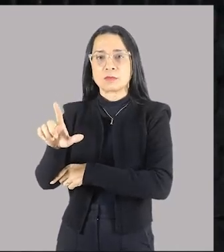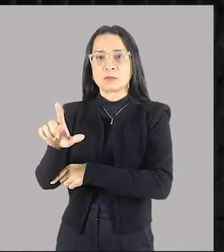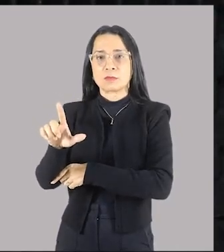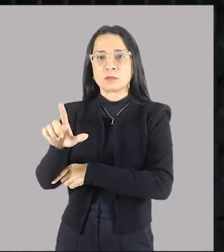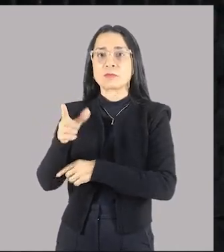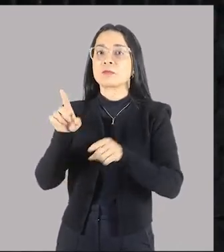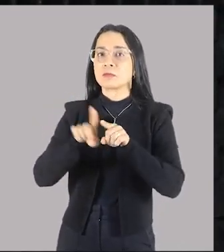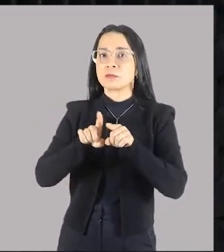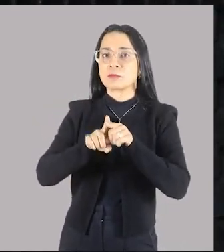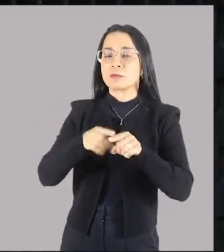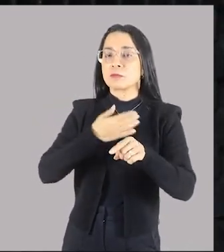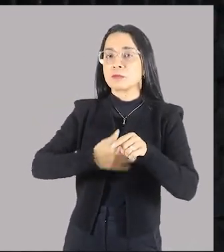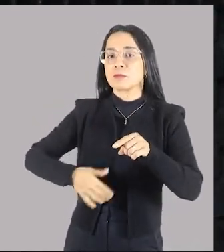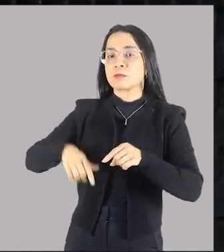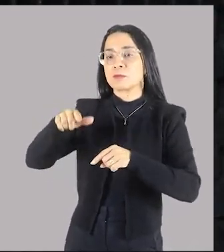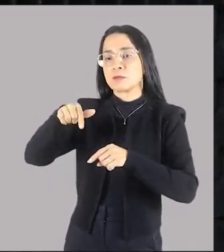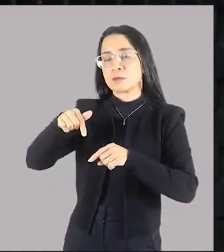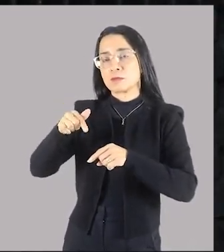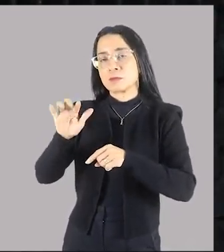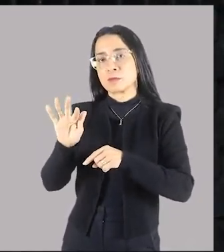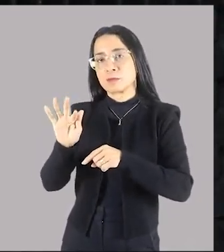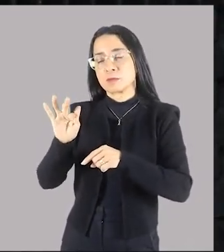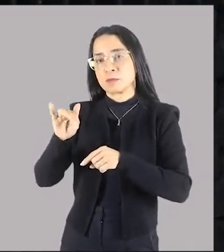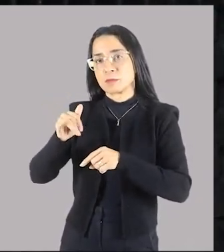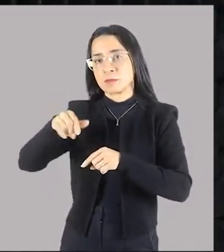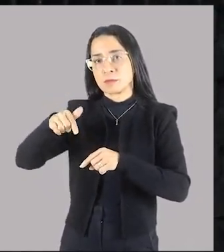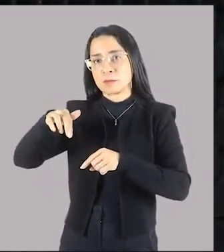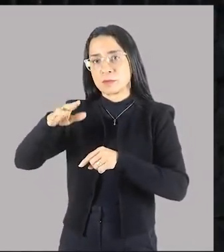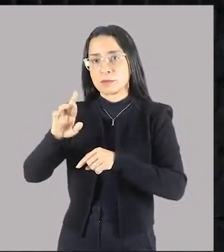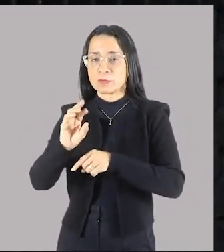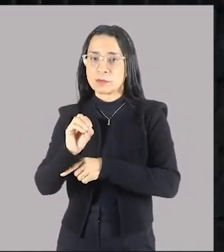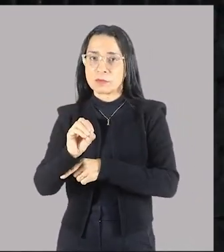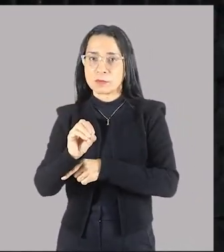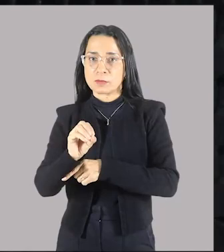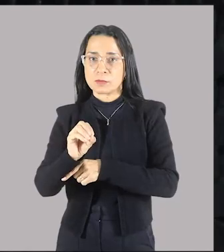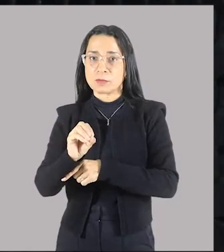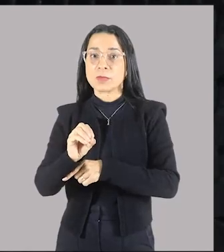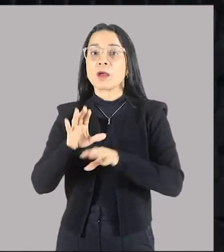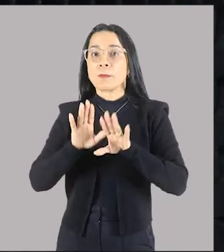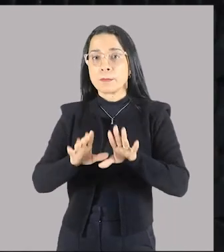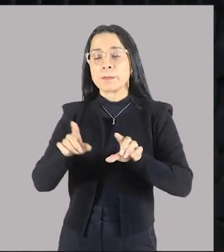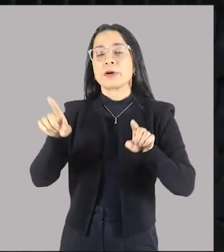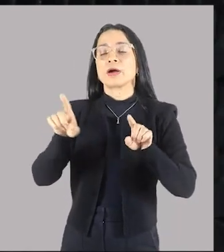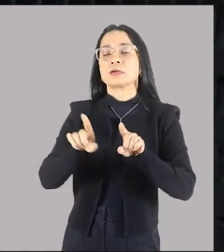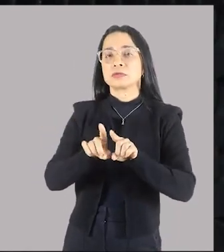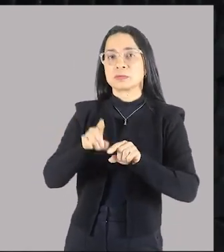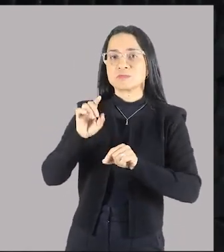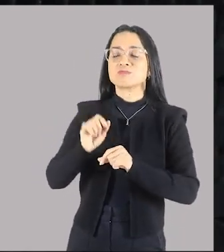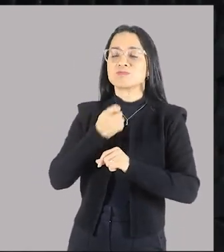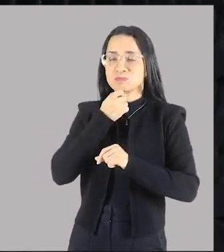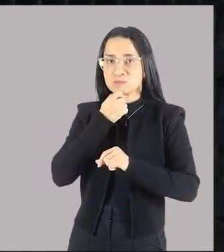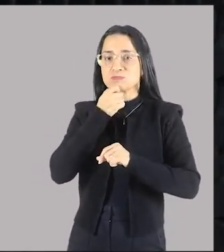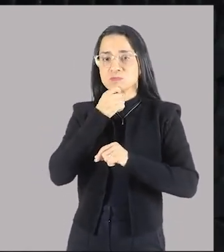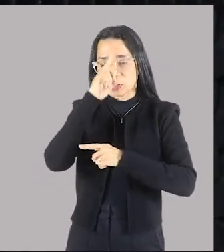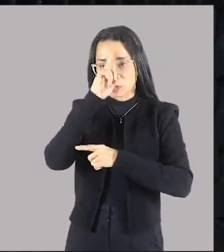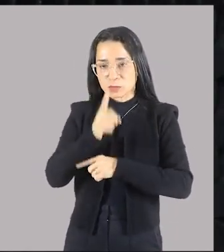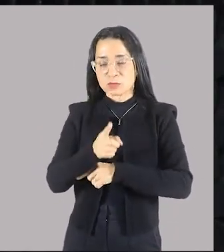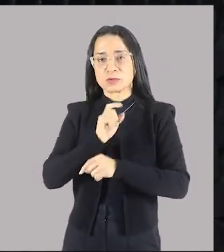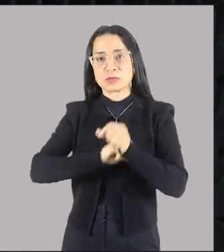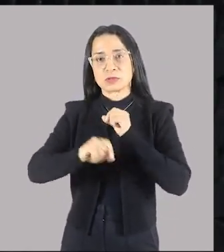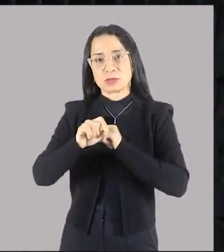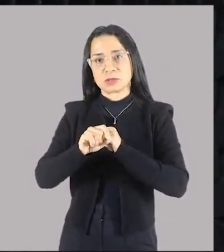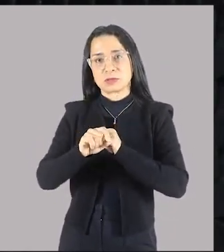deveria, na verdade, ser o responsável pela transição democrática. Esse foi um dos maiores desafios desse governo.